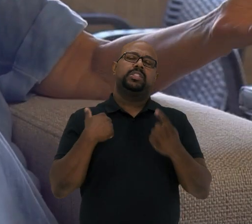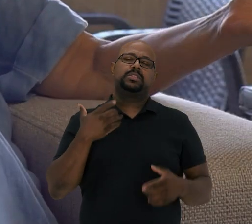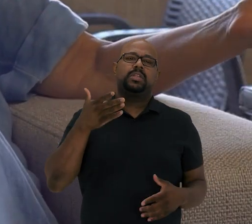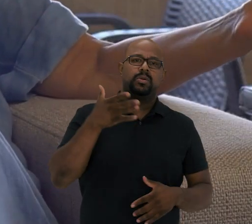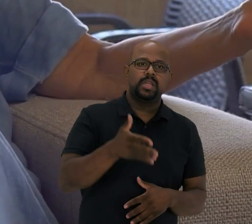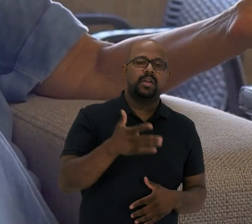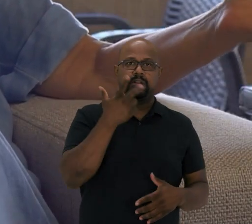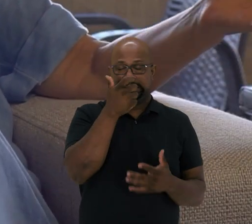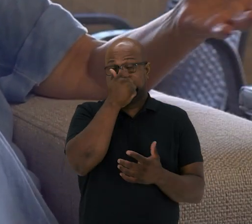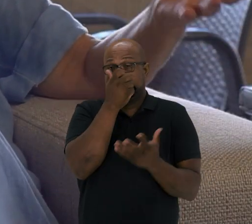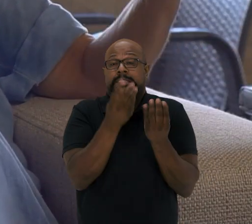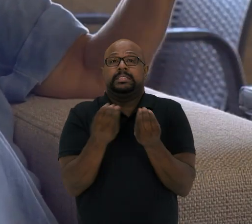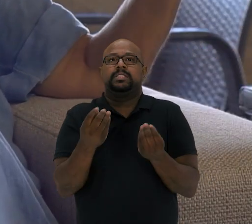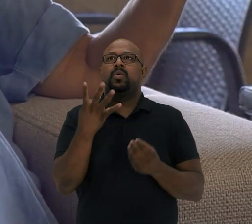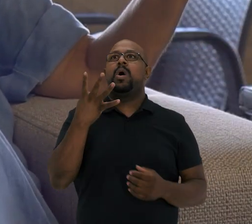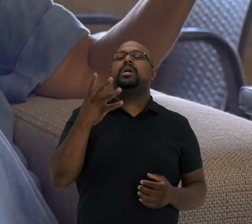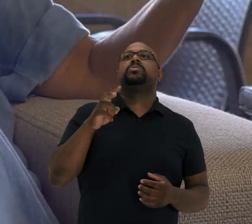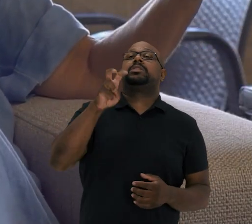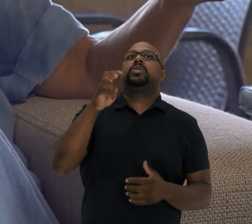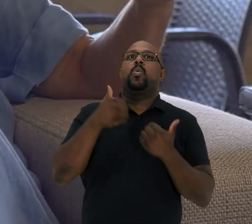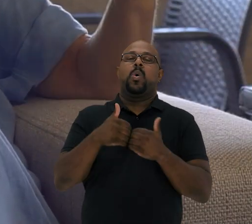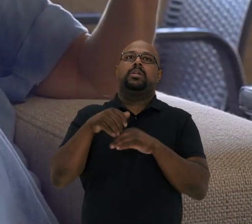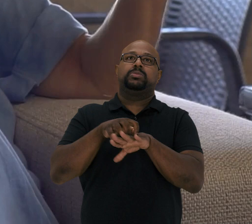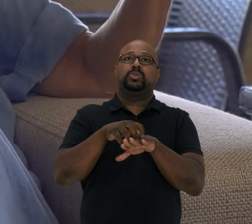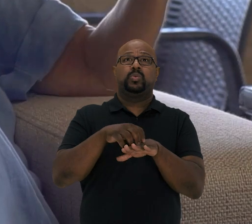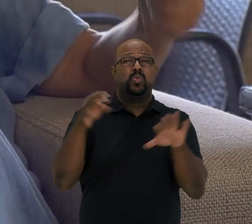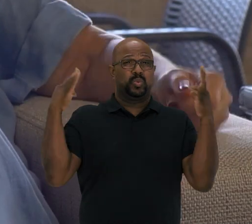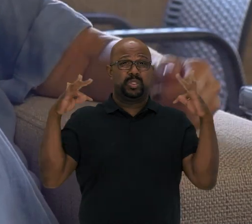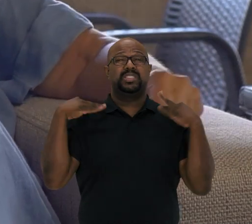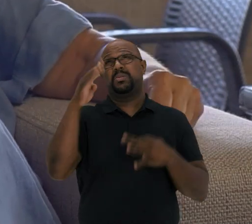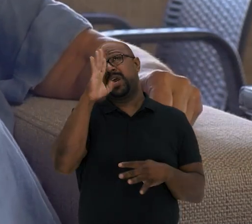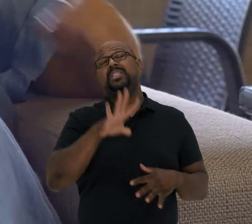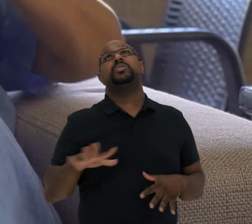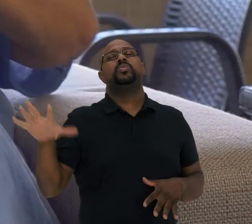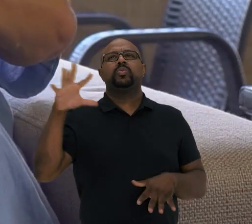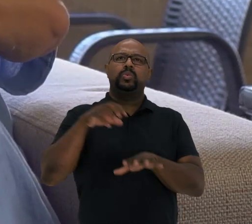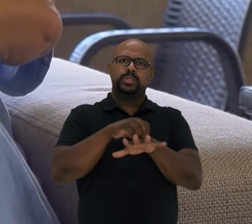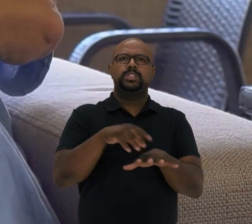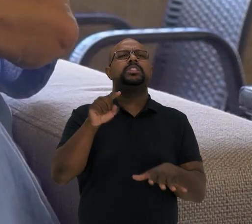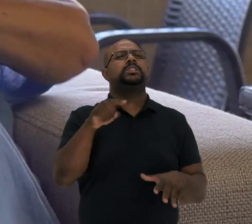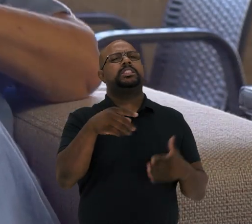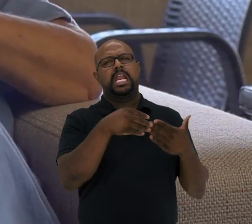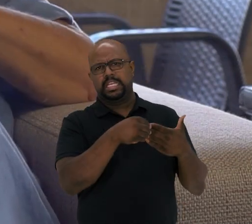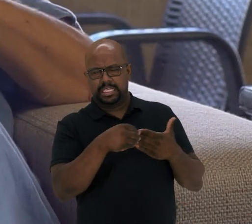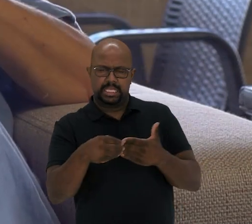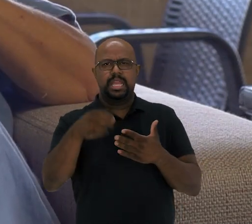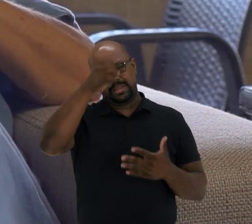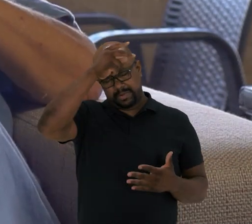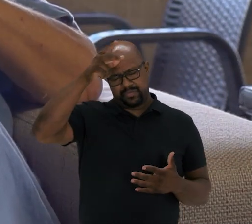lá, tinha 4 ou 5 ônibus estacionados com turistas do Brasil inteiro. E tinha guias da